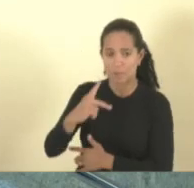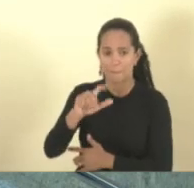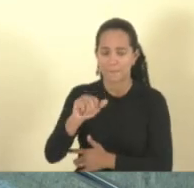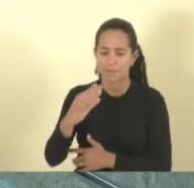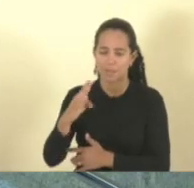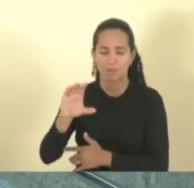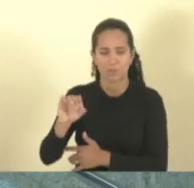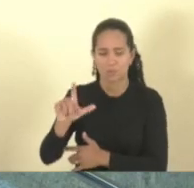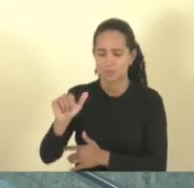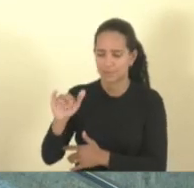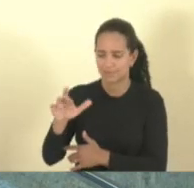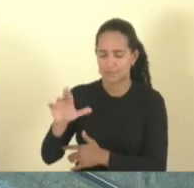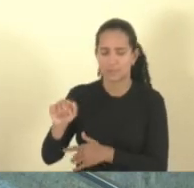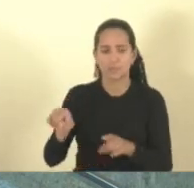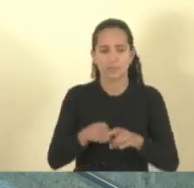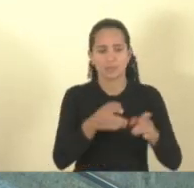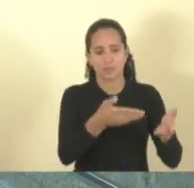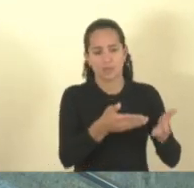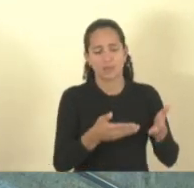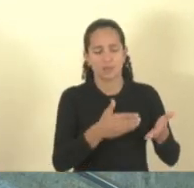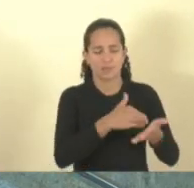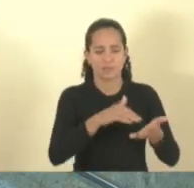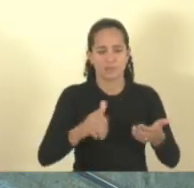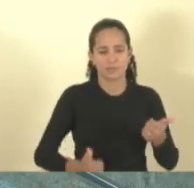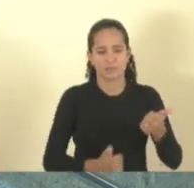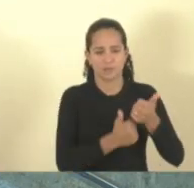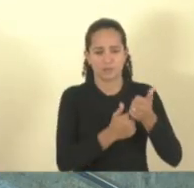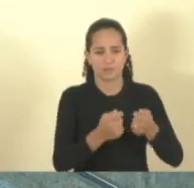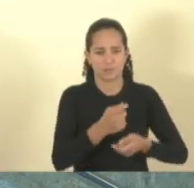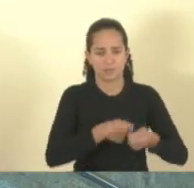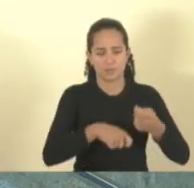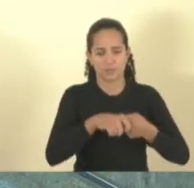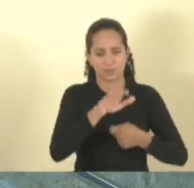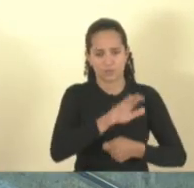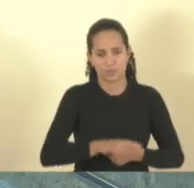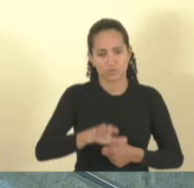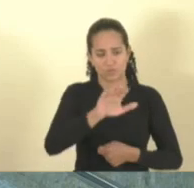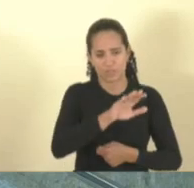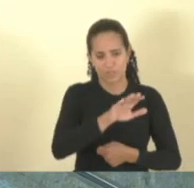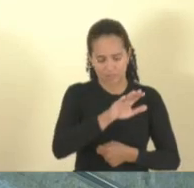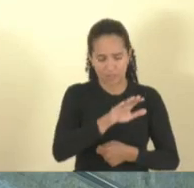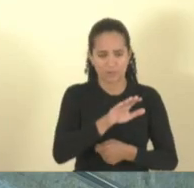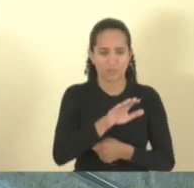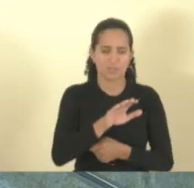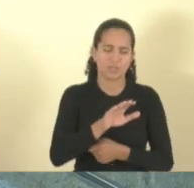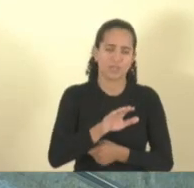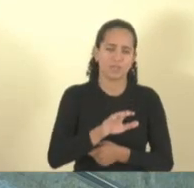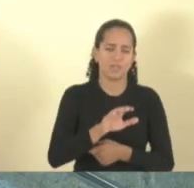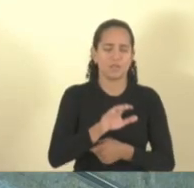É convidado o subsecretário de Administração Geral da CEGER, Charles Dias de Almeida.